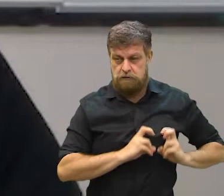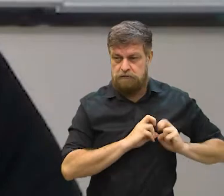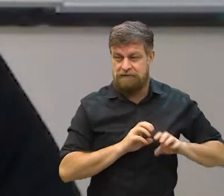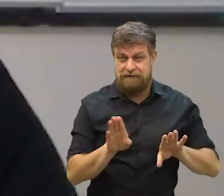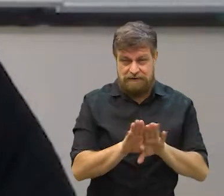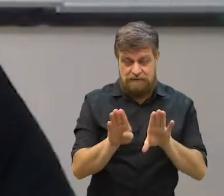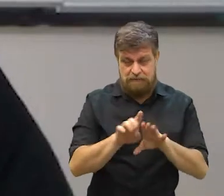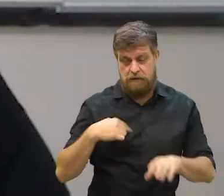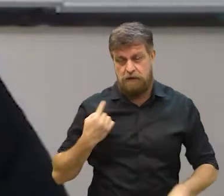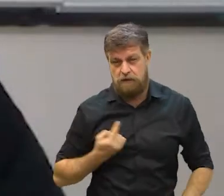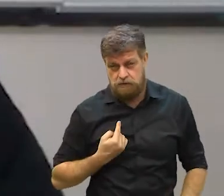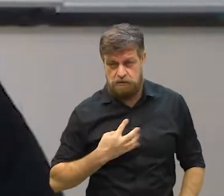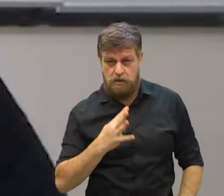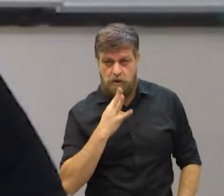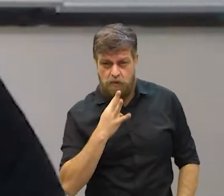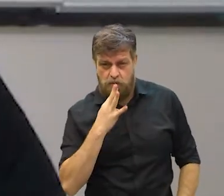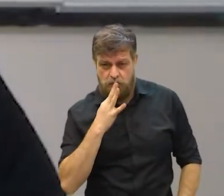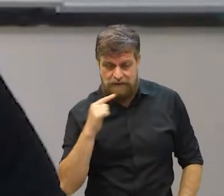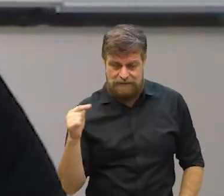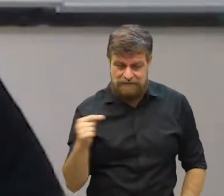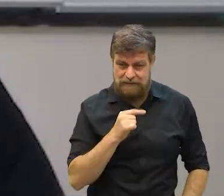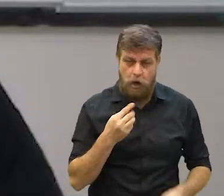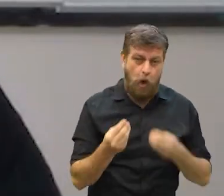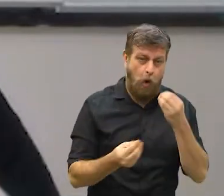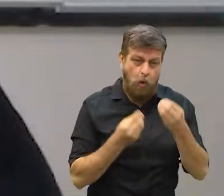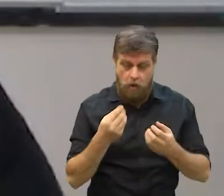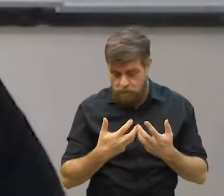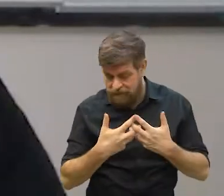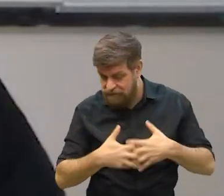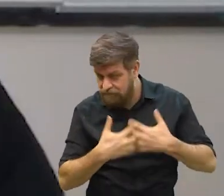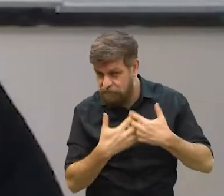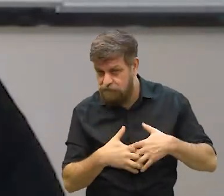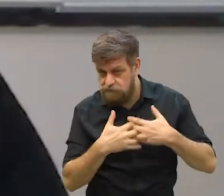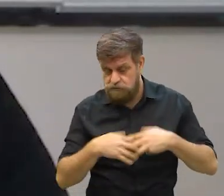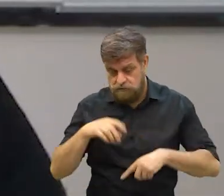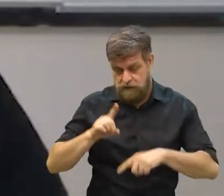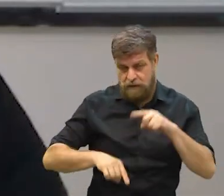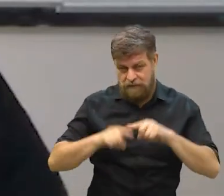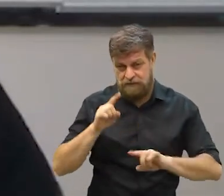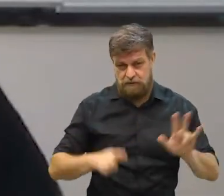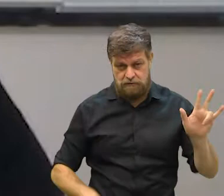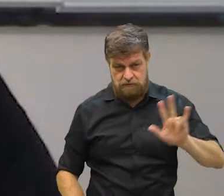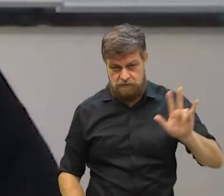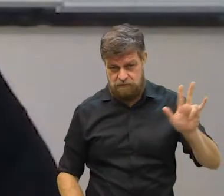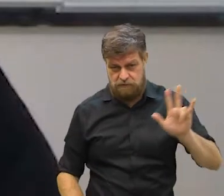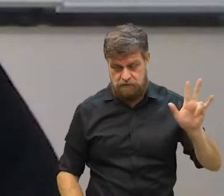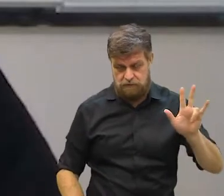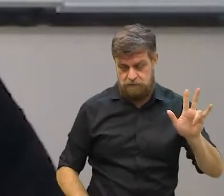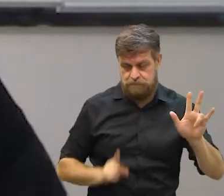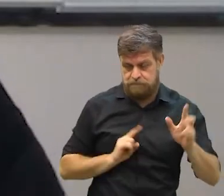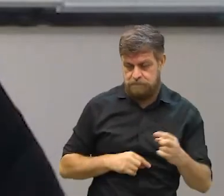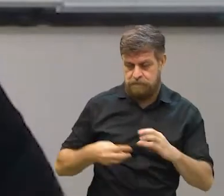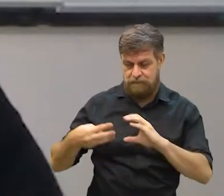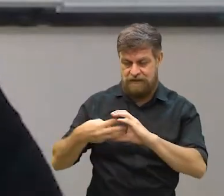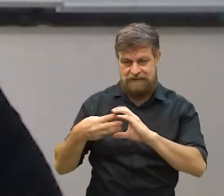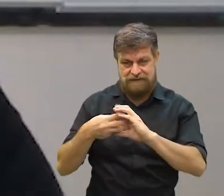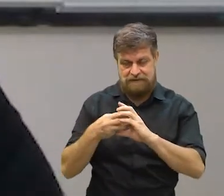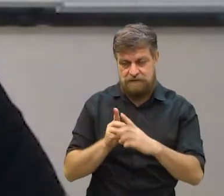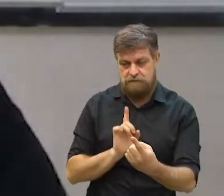teoricamente, conhecendo o sistema endocannabinoide, como ele funciona, essa ação seletiva em